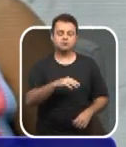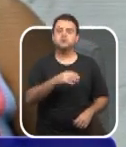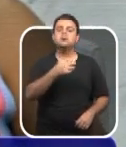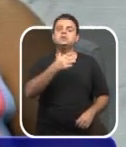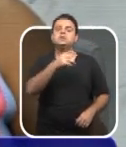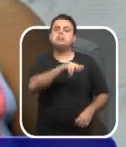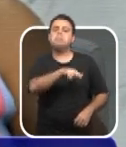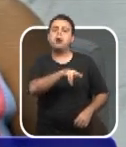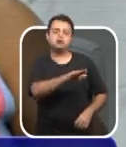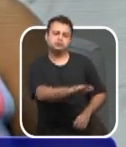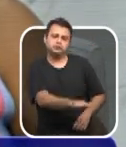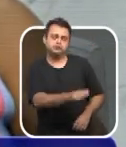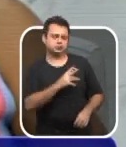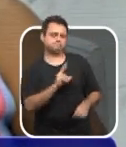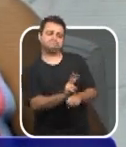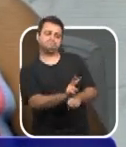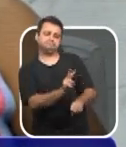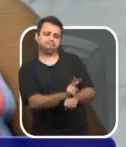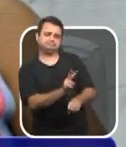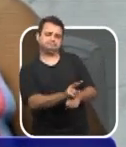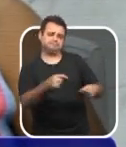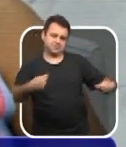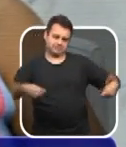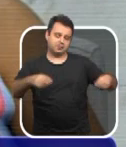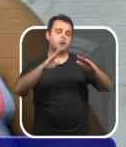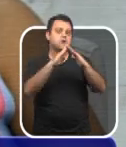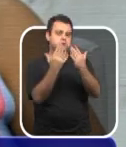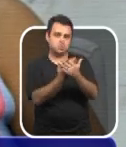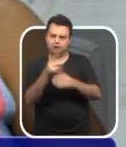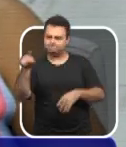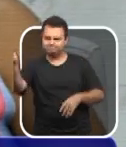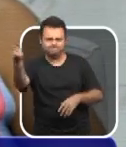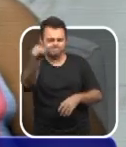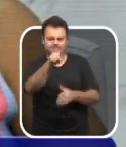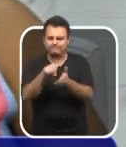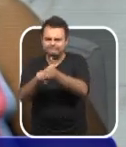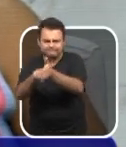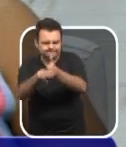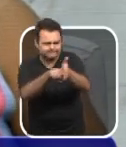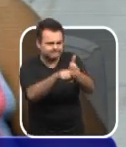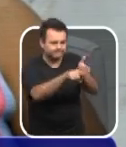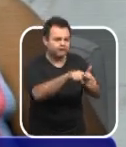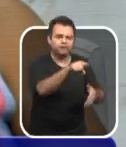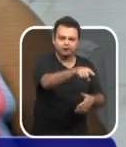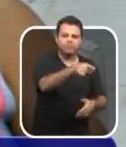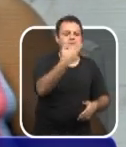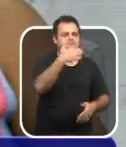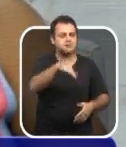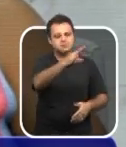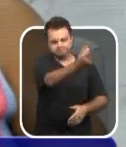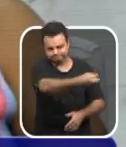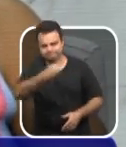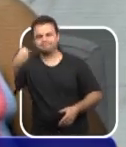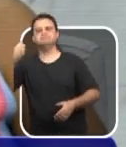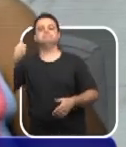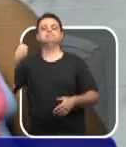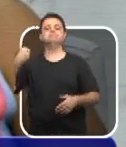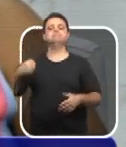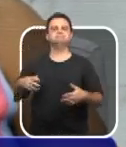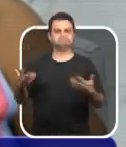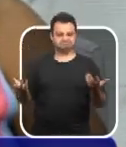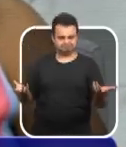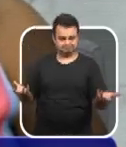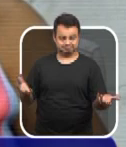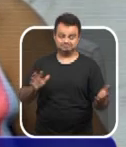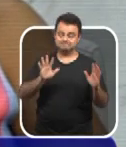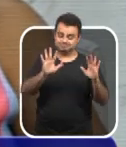situações que a escola identificou e foi atrás para recuperar essa criança. Então, infelizmente, as